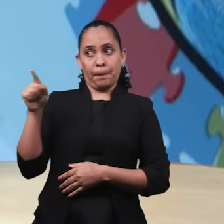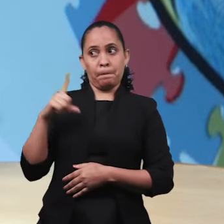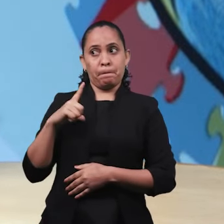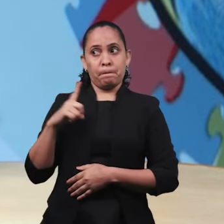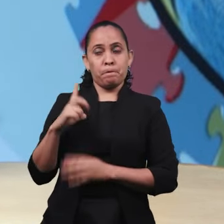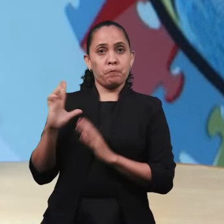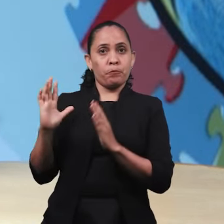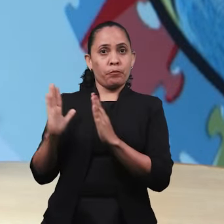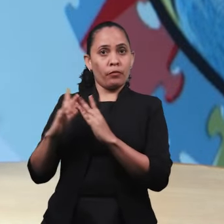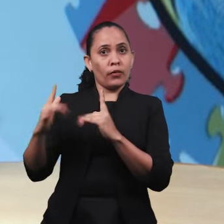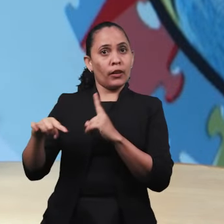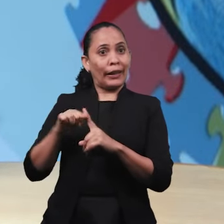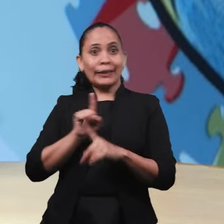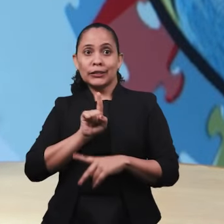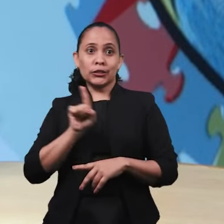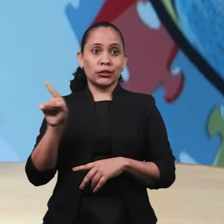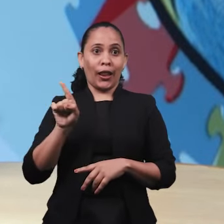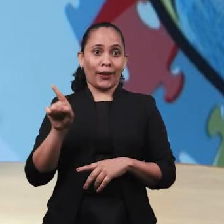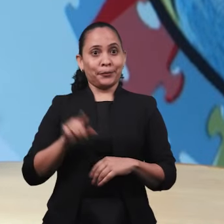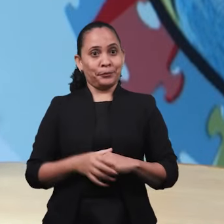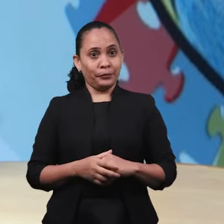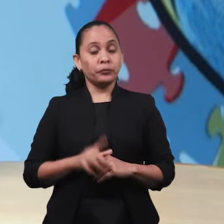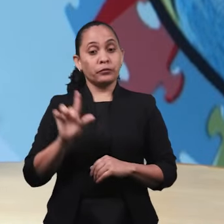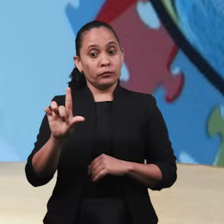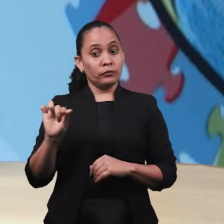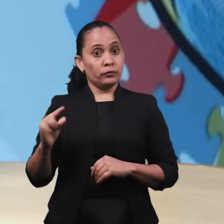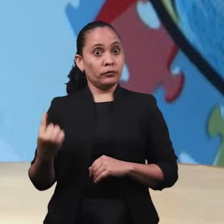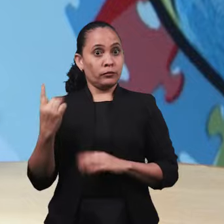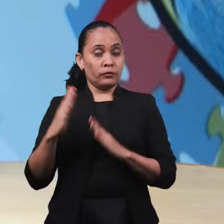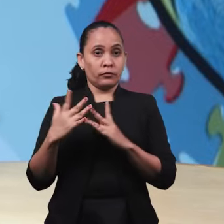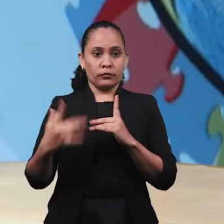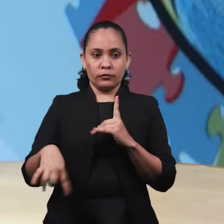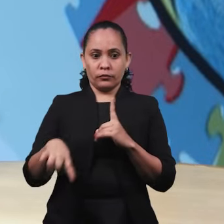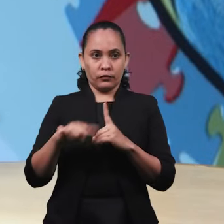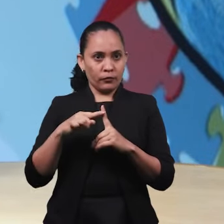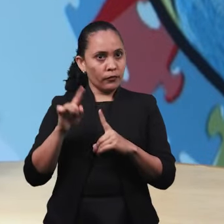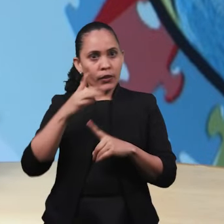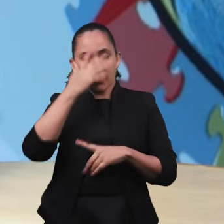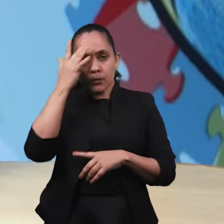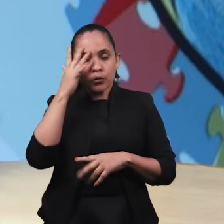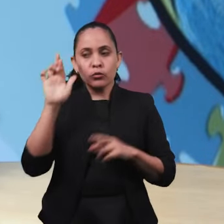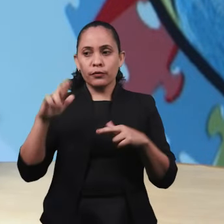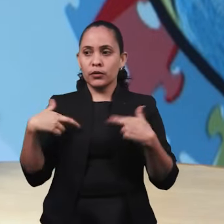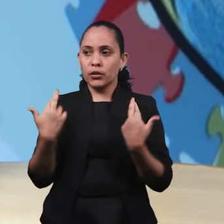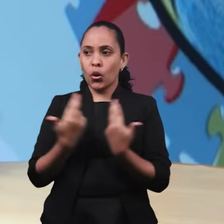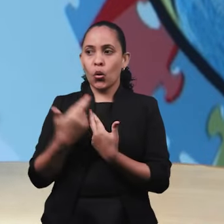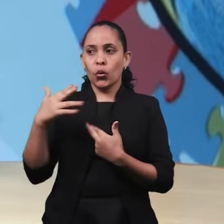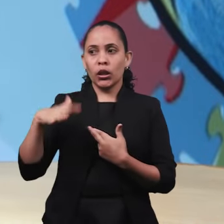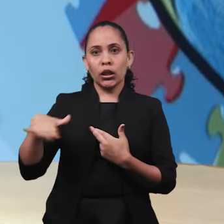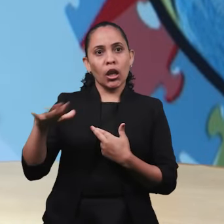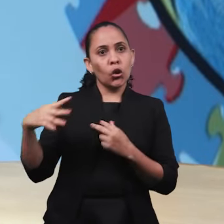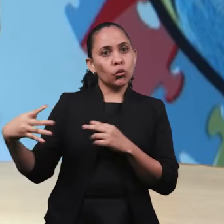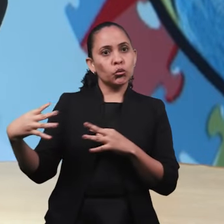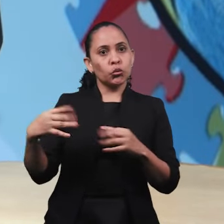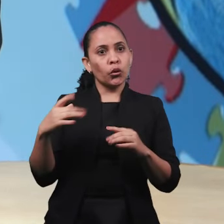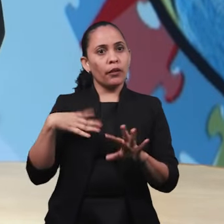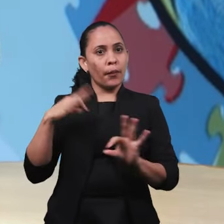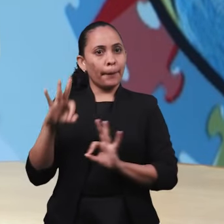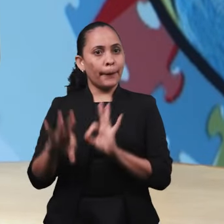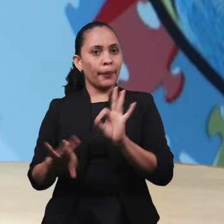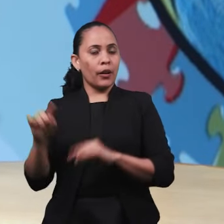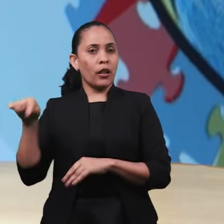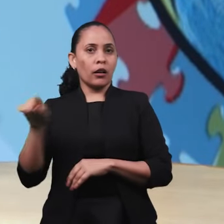vai montar uma oficina em uma igreja lá em Sergipe. Ele vai escolher uma igreja de fácil acesso, as pessoas vão se reunir lá e tudo que